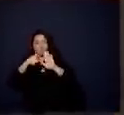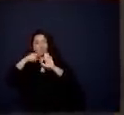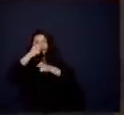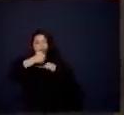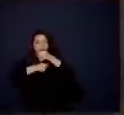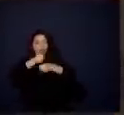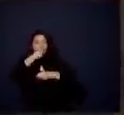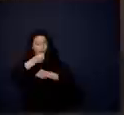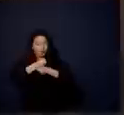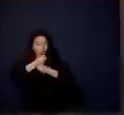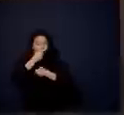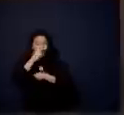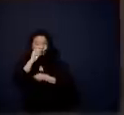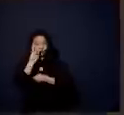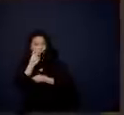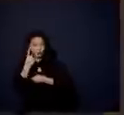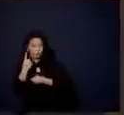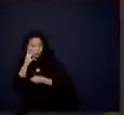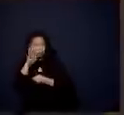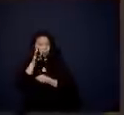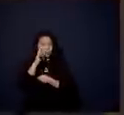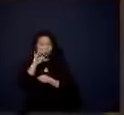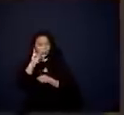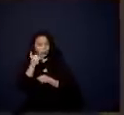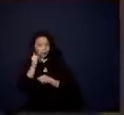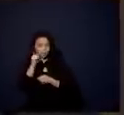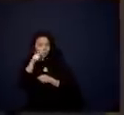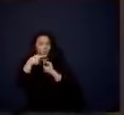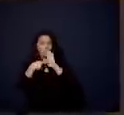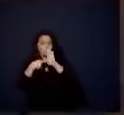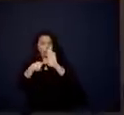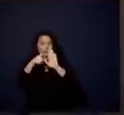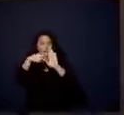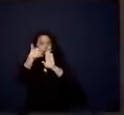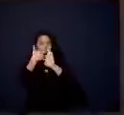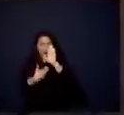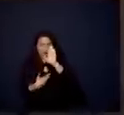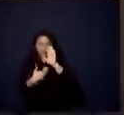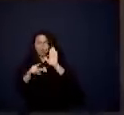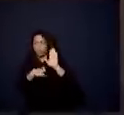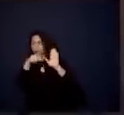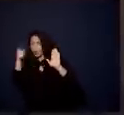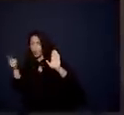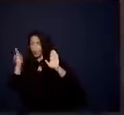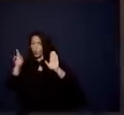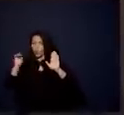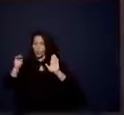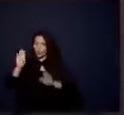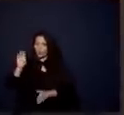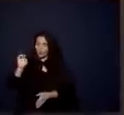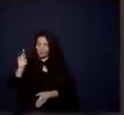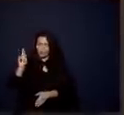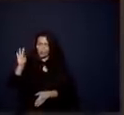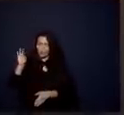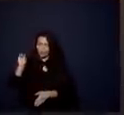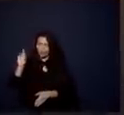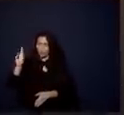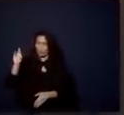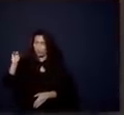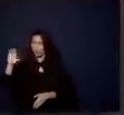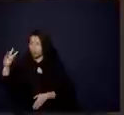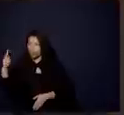e se você for pegar o relatório o último relatório do senador Roberto Rocha quero relator da PEC 110 no senado federal